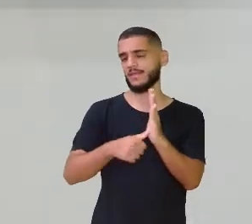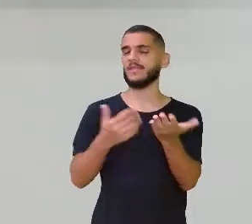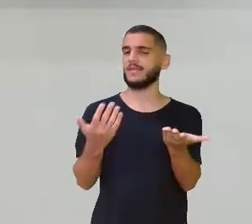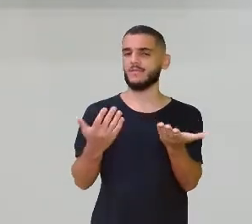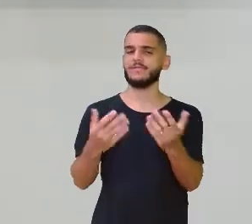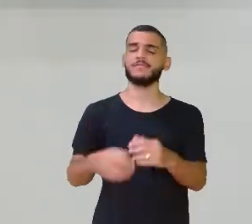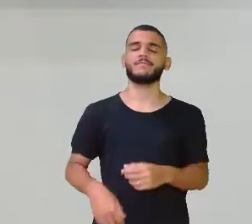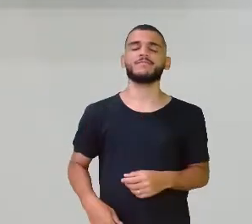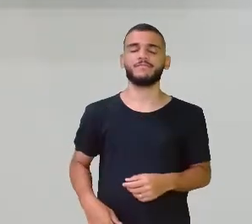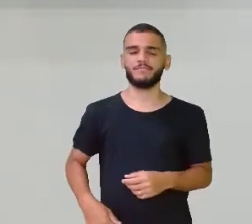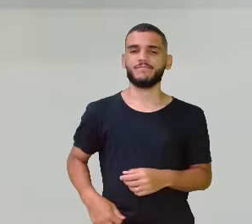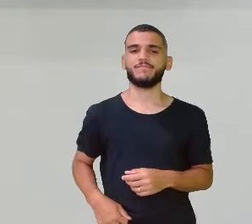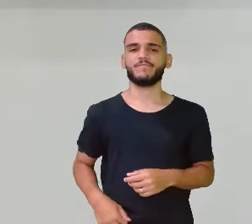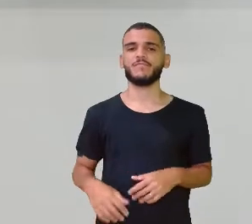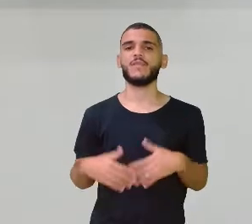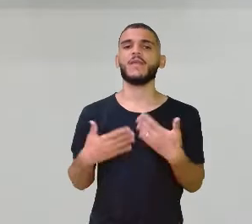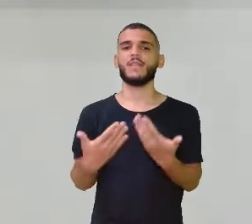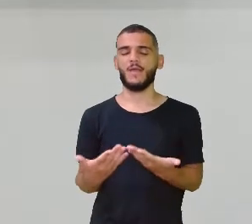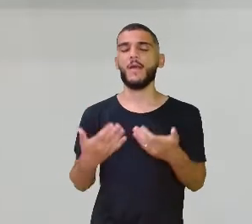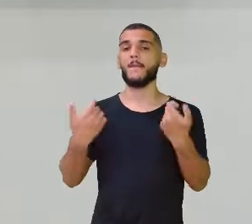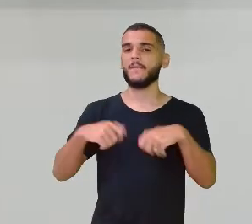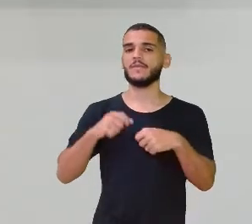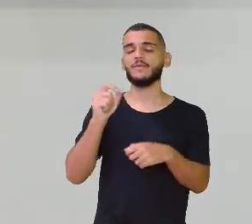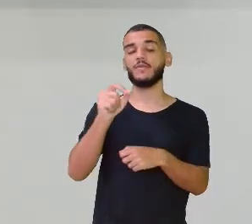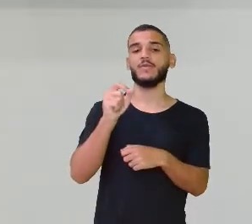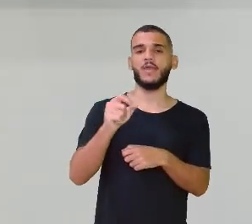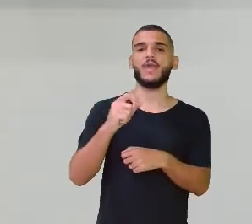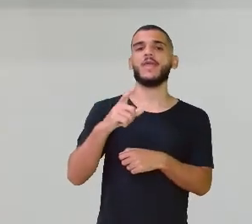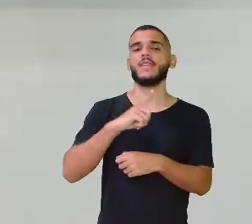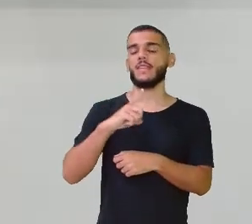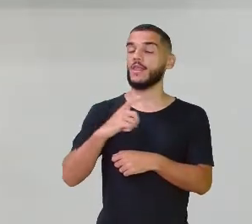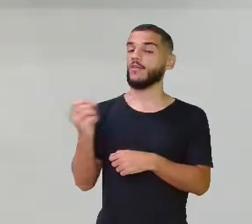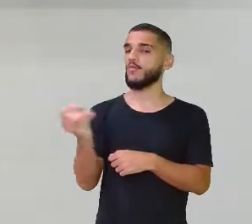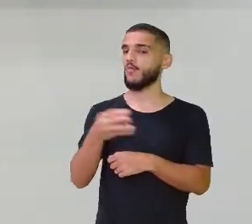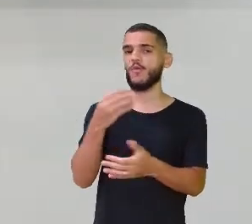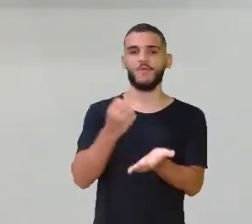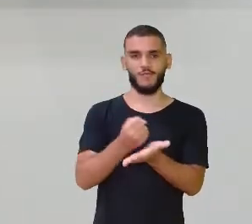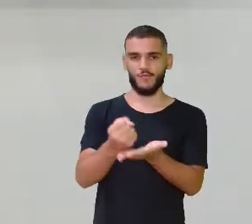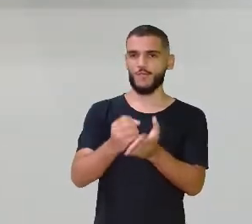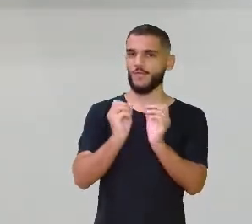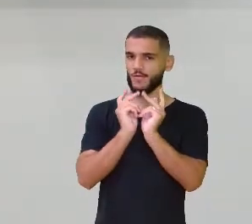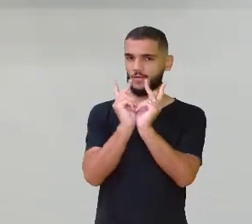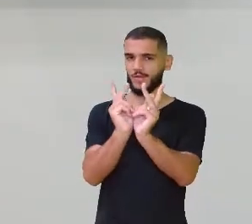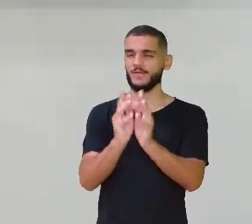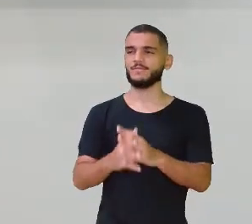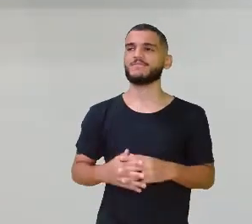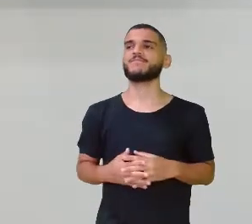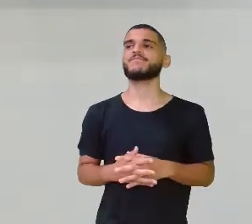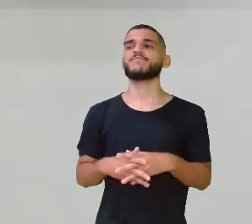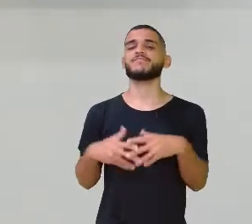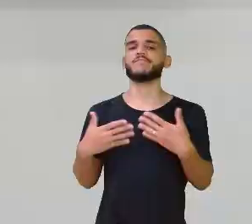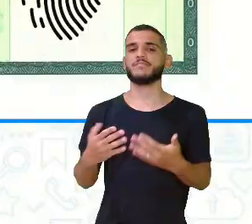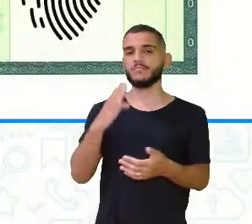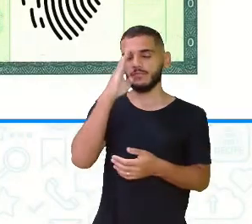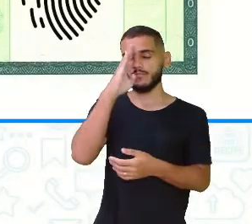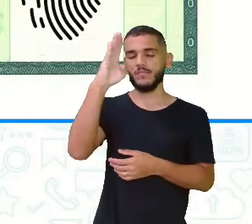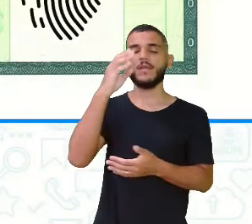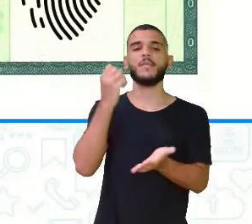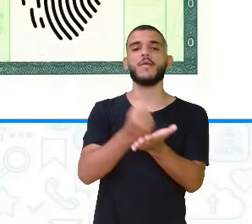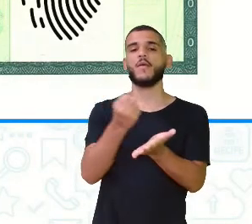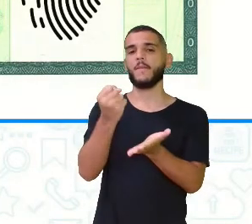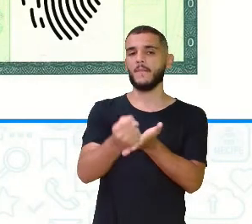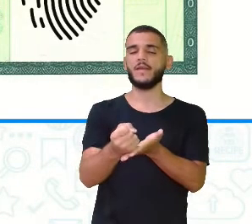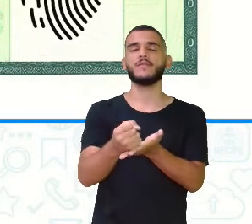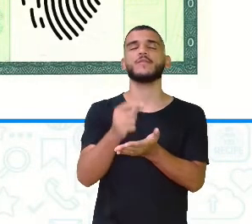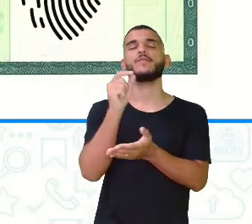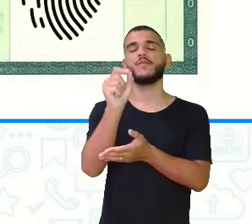sua foto, gente. Então, ela precisa tirar um novo documento, tá certo? E olha só, o principal documento de